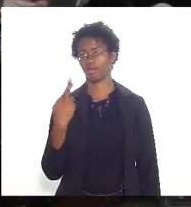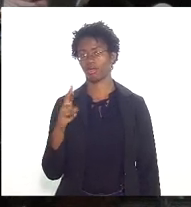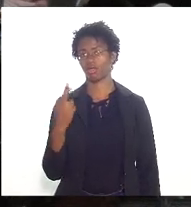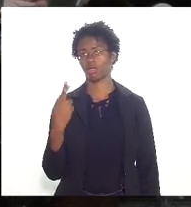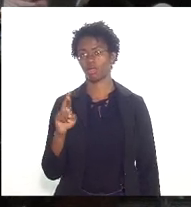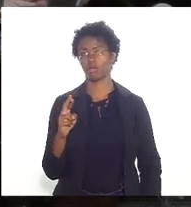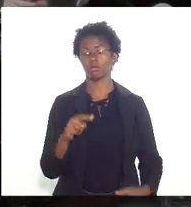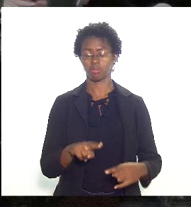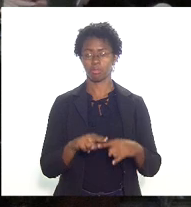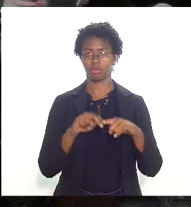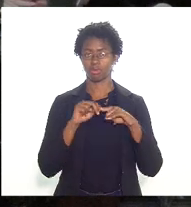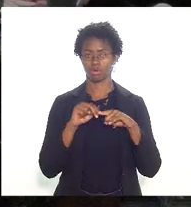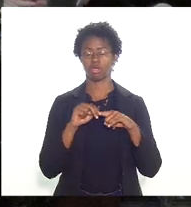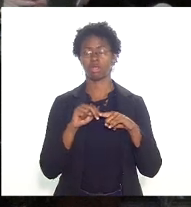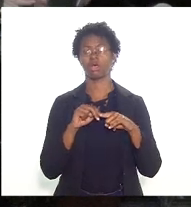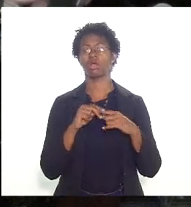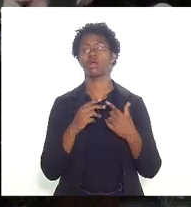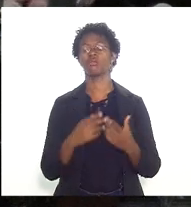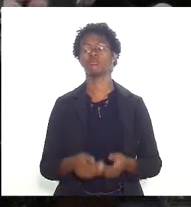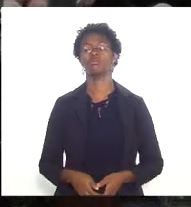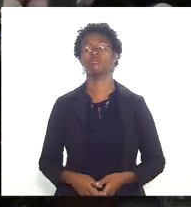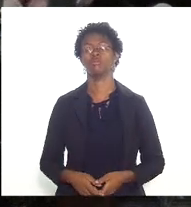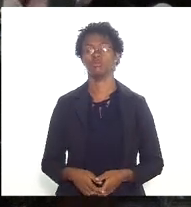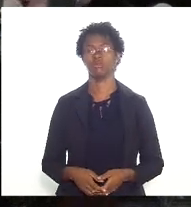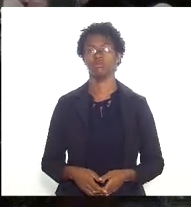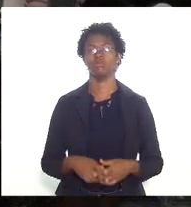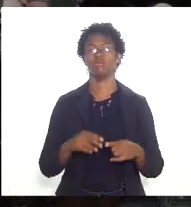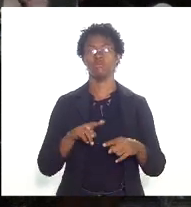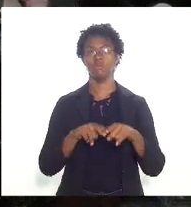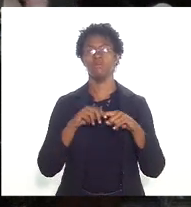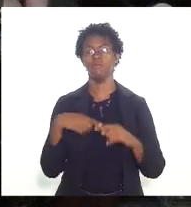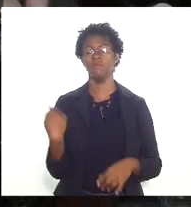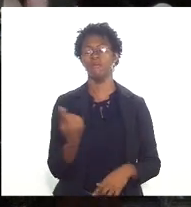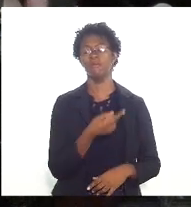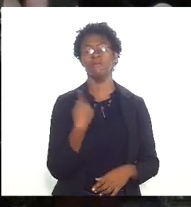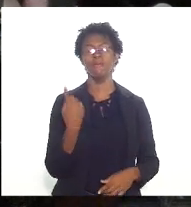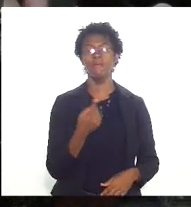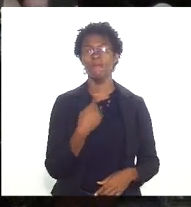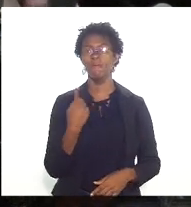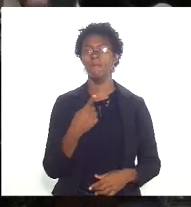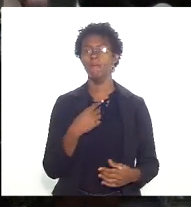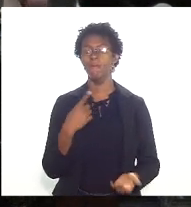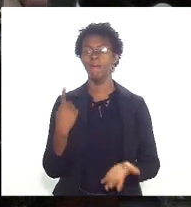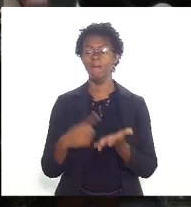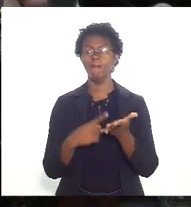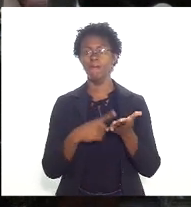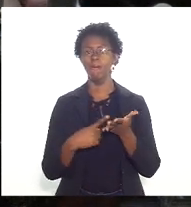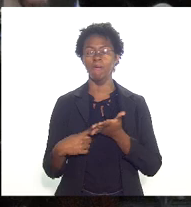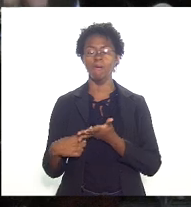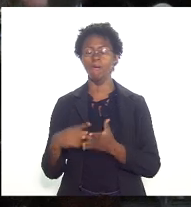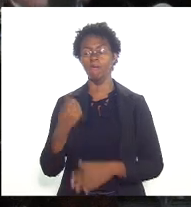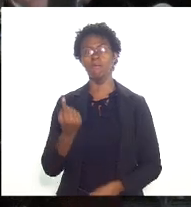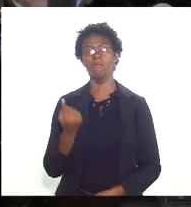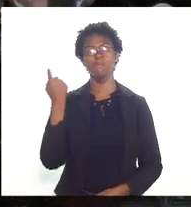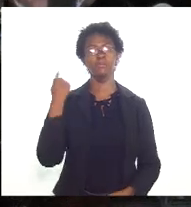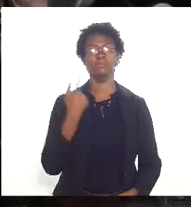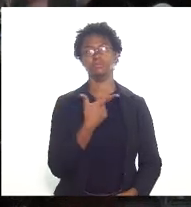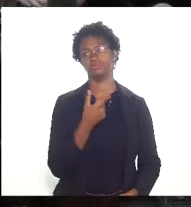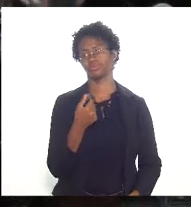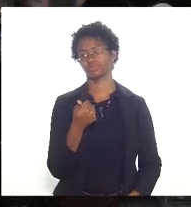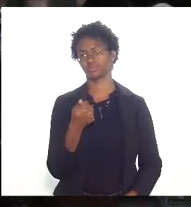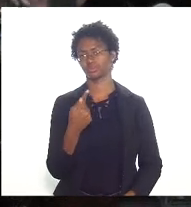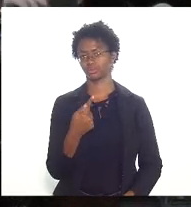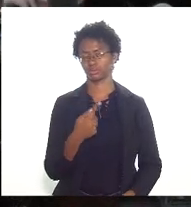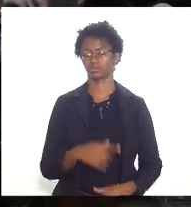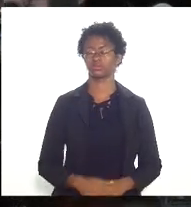e por conta disso estamos no regime do acordo de 17 mesmo sob